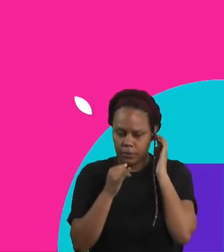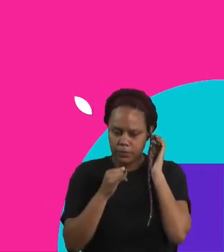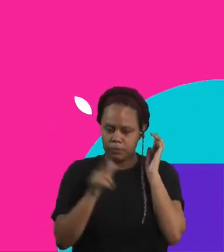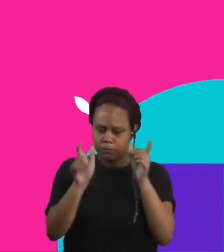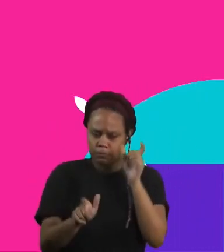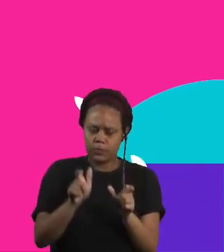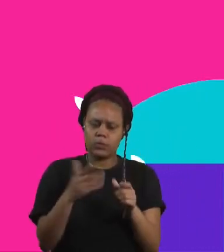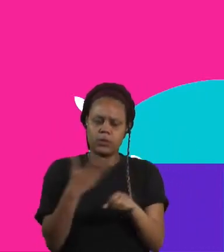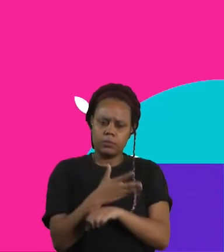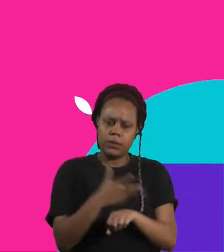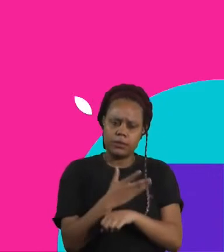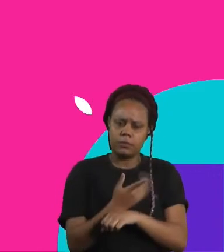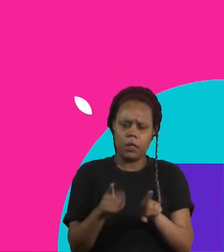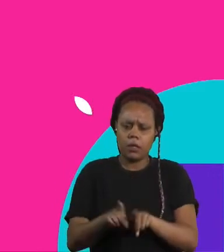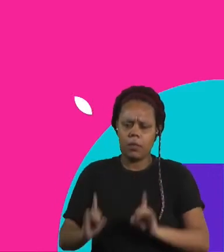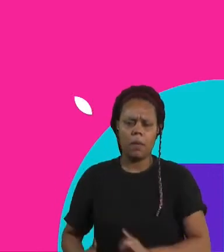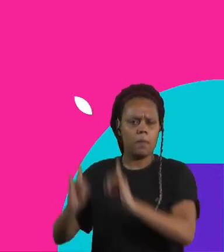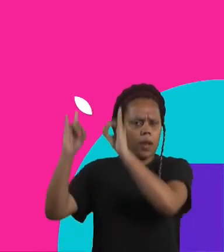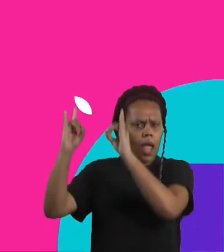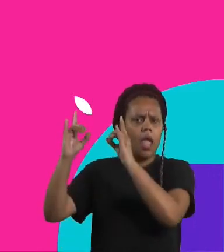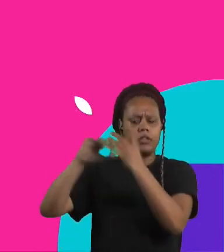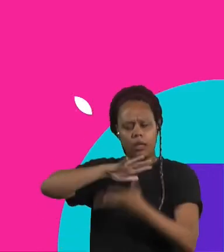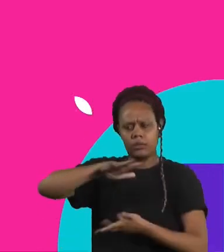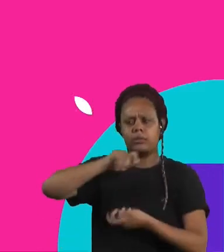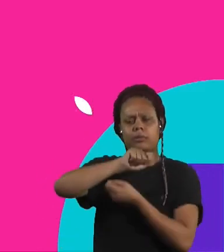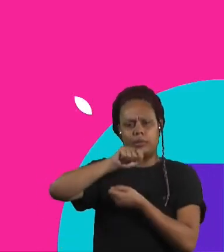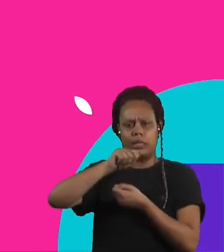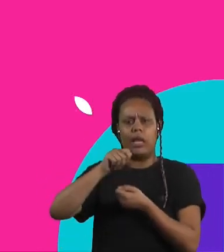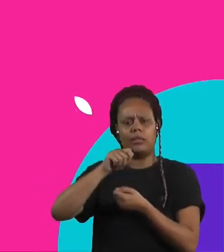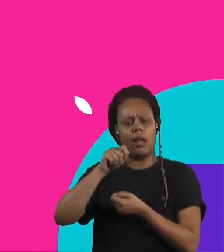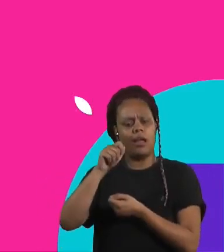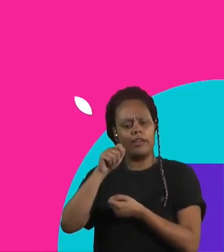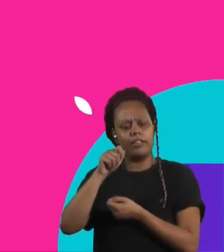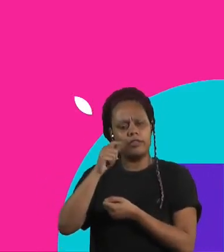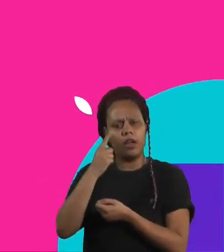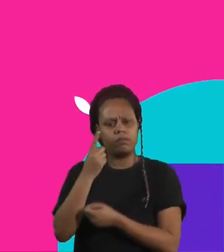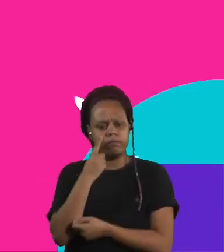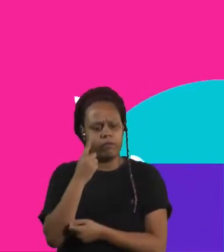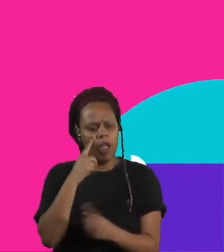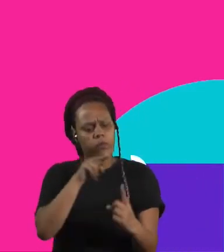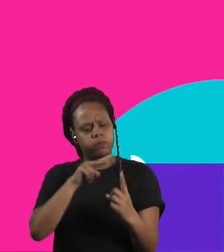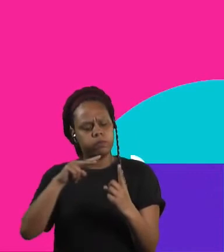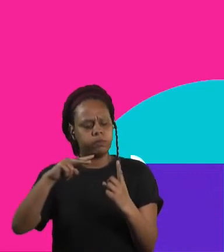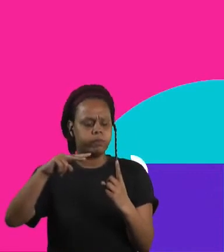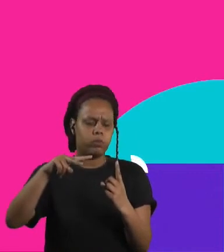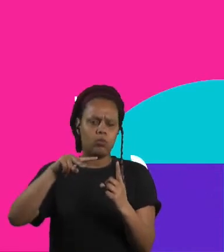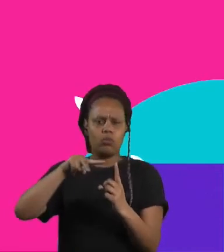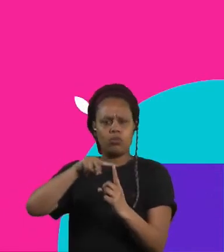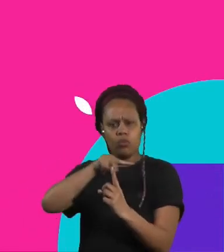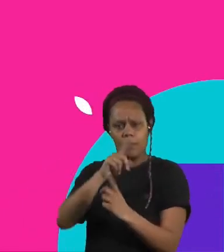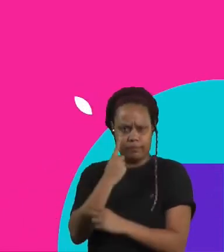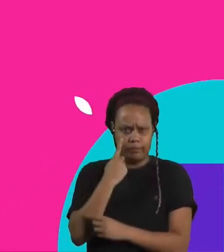impacto do prédio, enfim, questões de sustentabilidade da construção. A gente fez um raio-x assim imenso. Foi muito legal, foi um grande